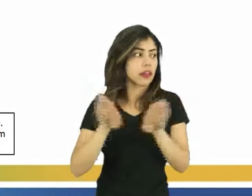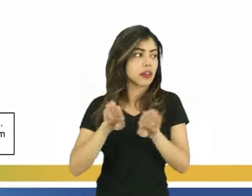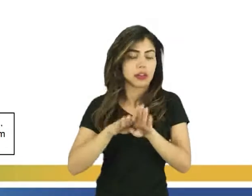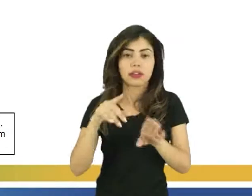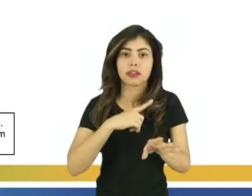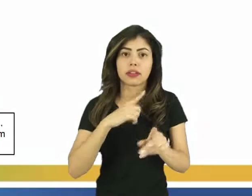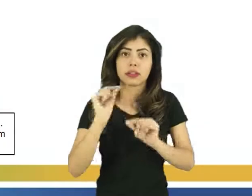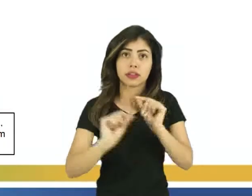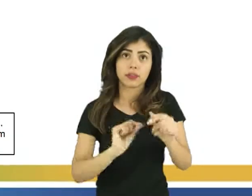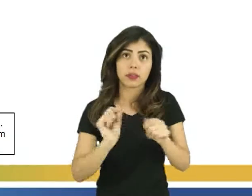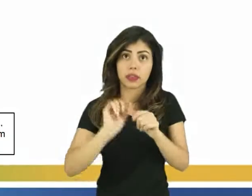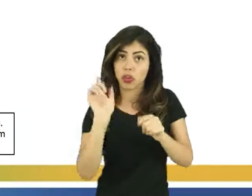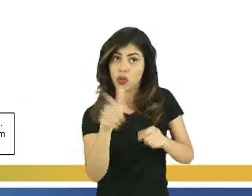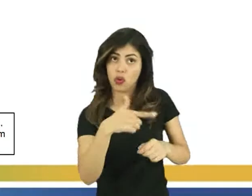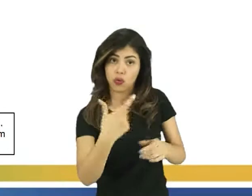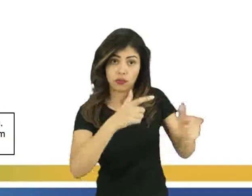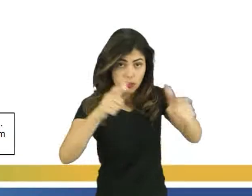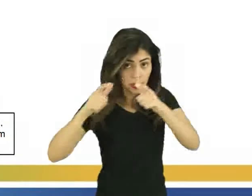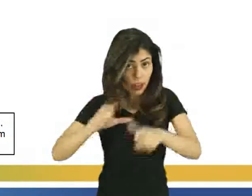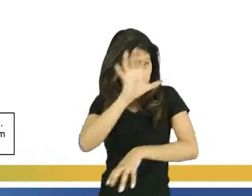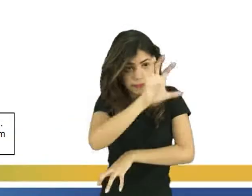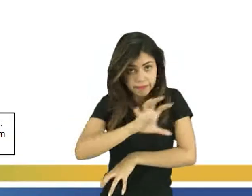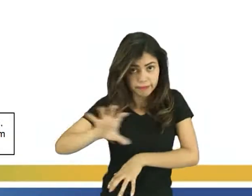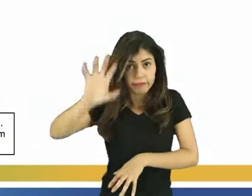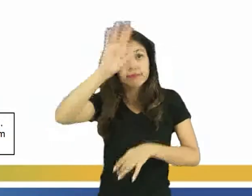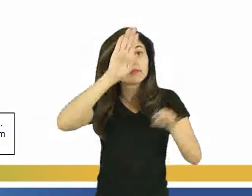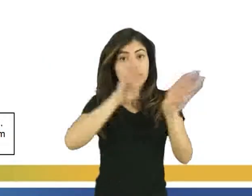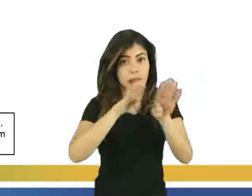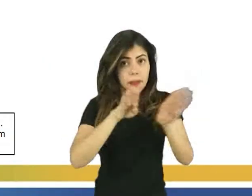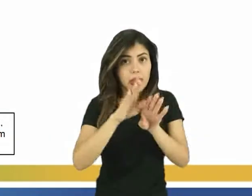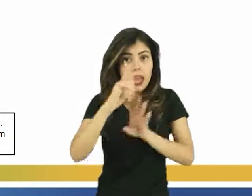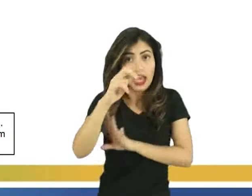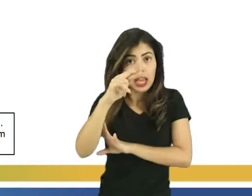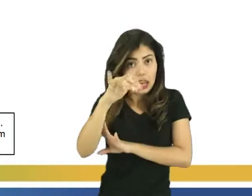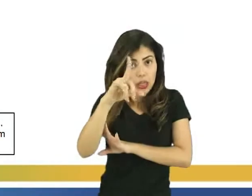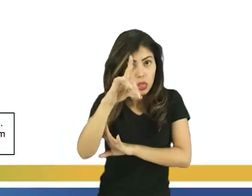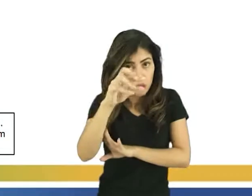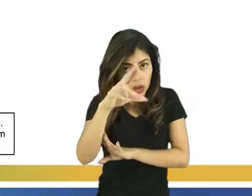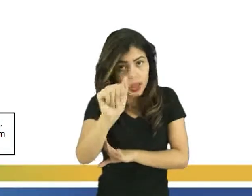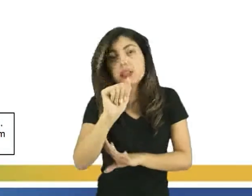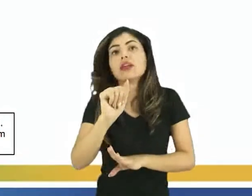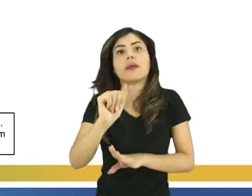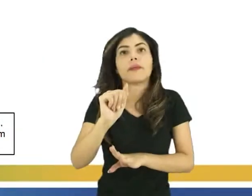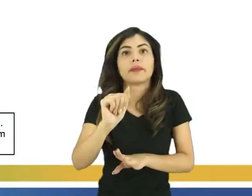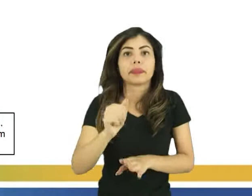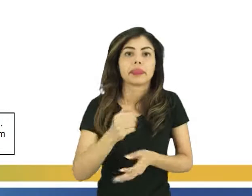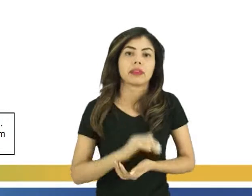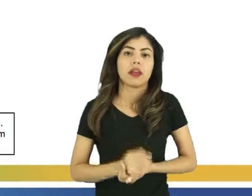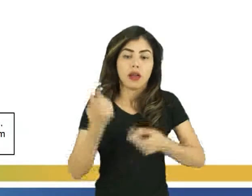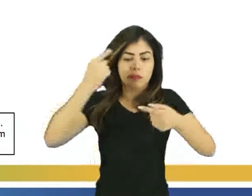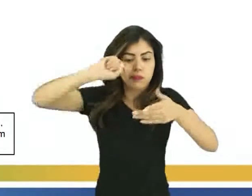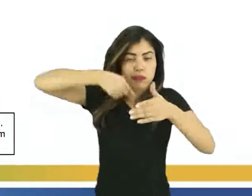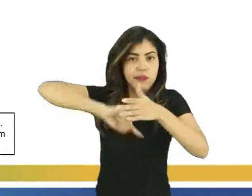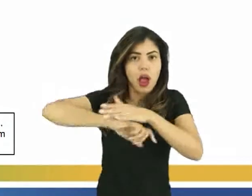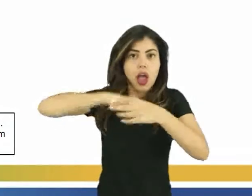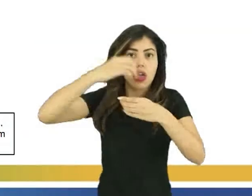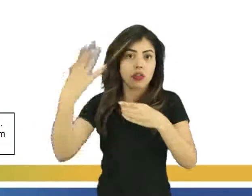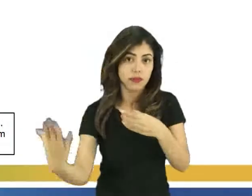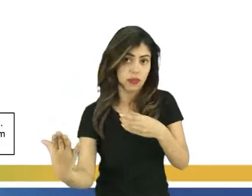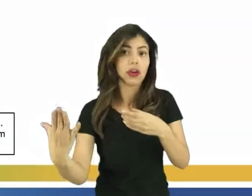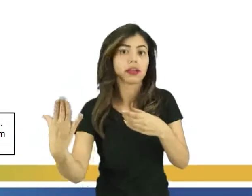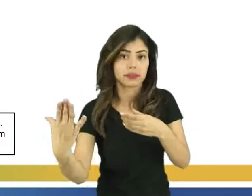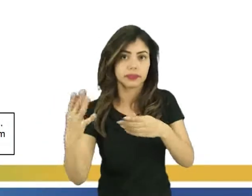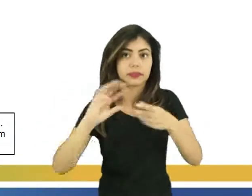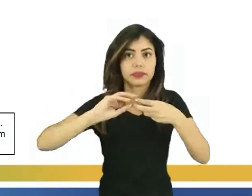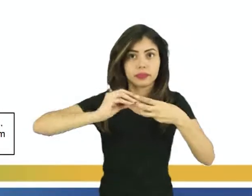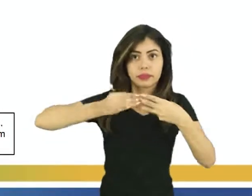digestório e outras regiões diferenciadas e também glândulas acessórias. A sua digestão ela é extracelular, acontece fora da